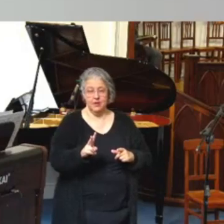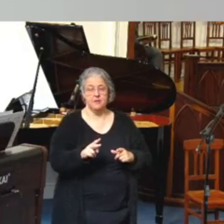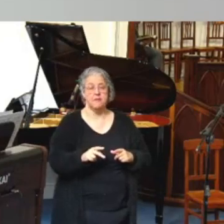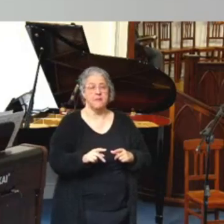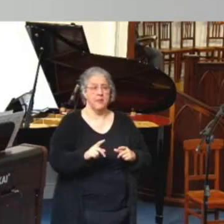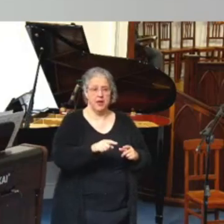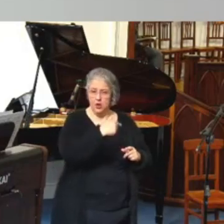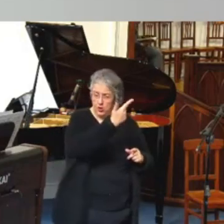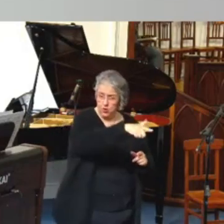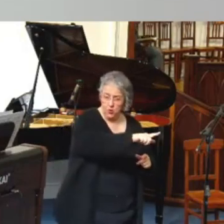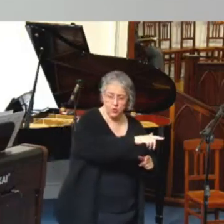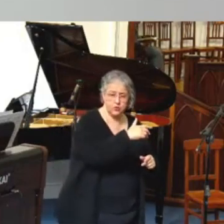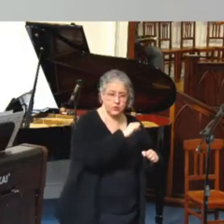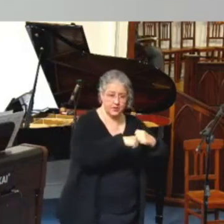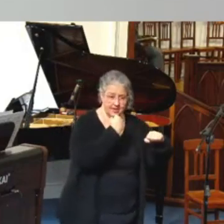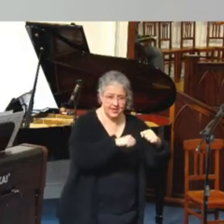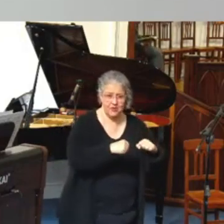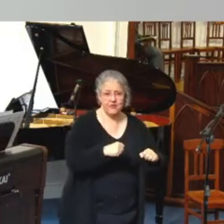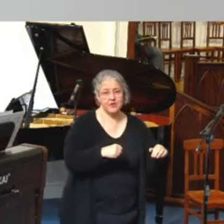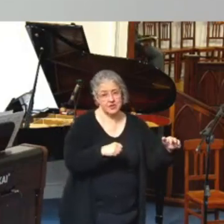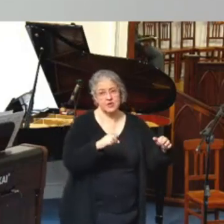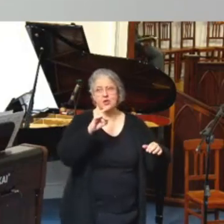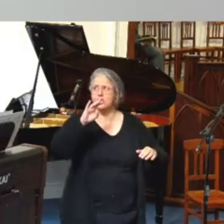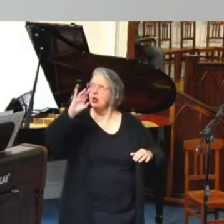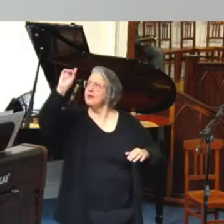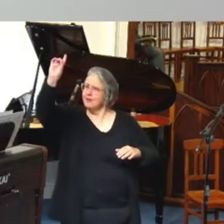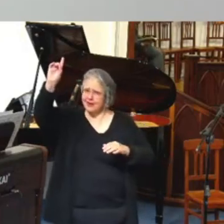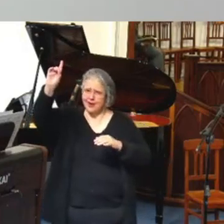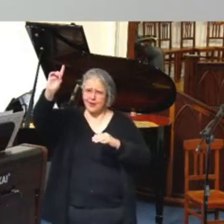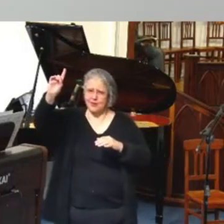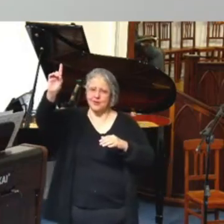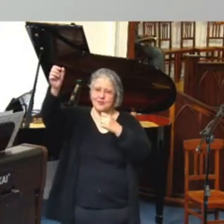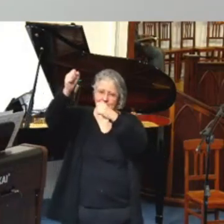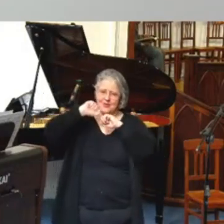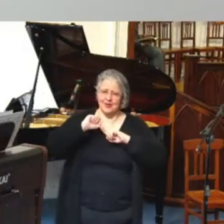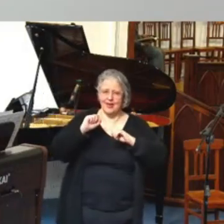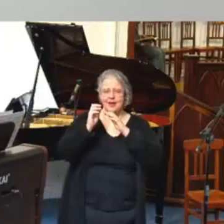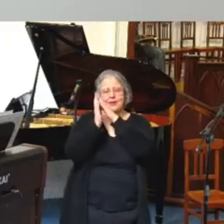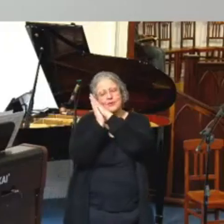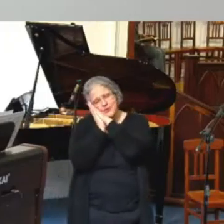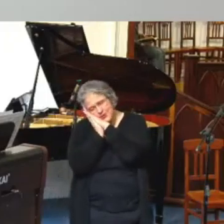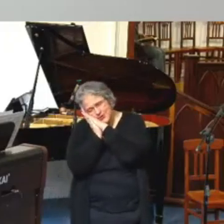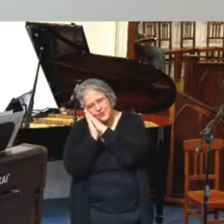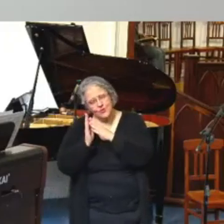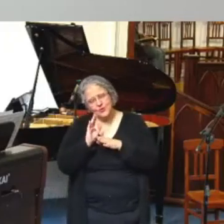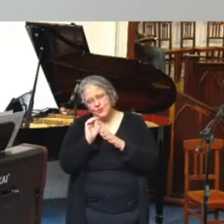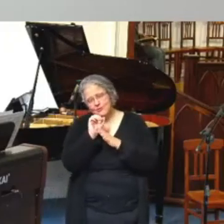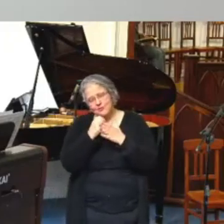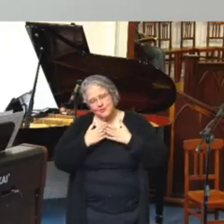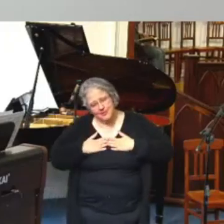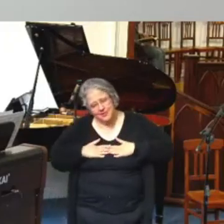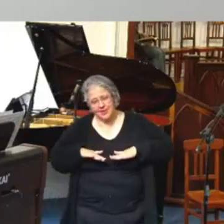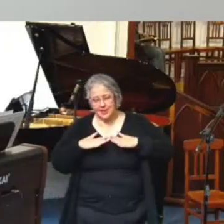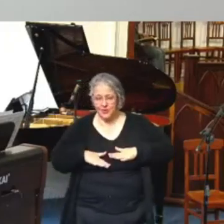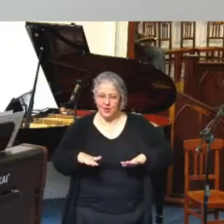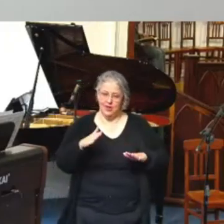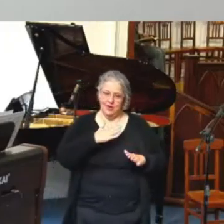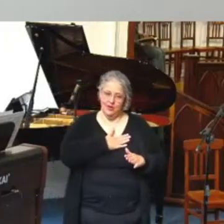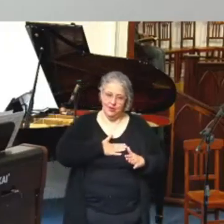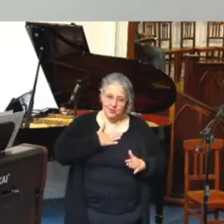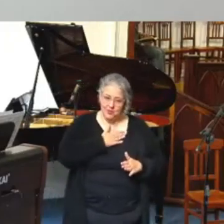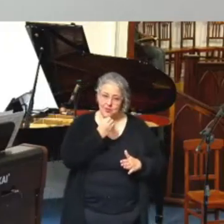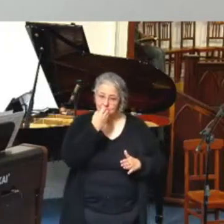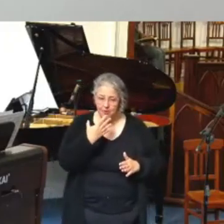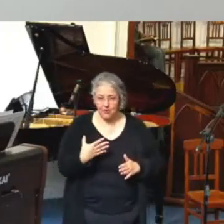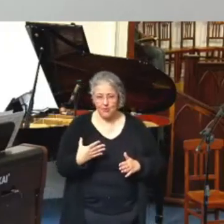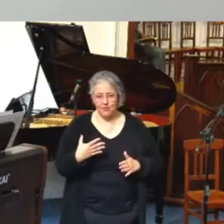salmo, ele está cansado tanto de gemer, que as suas lágrimas estão inundando o seu leito, ou seja, ele não está conseguindo sequer chorar, sequer